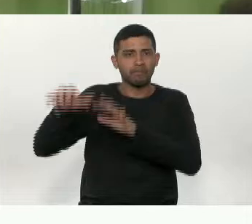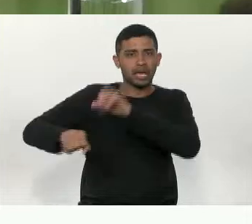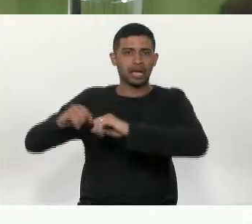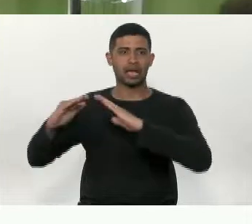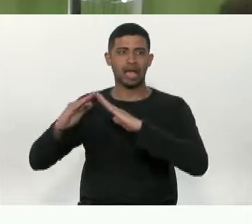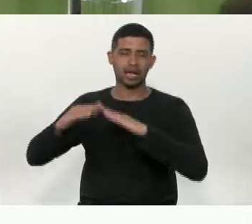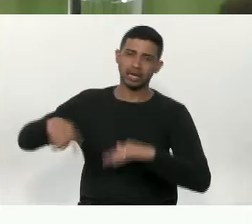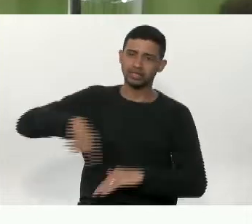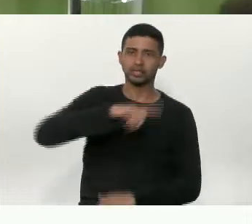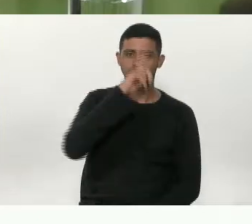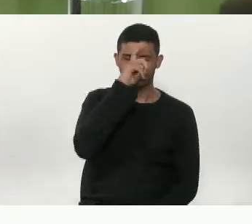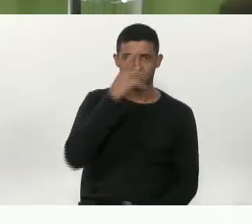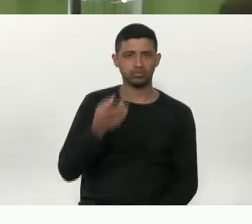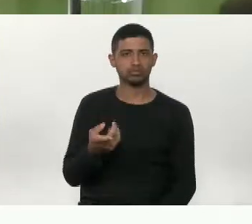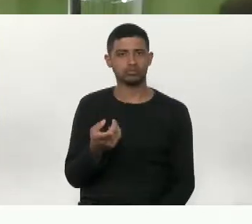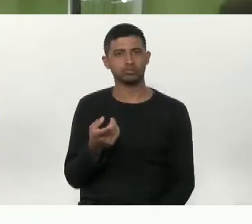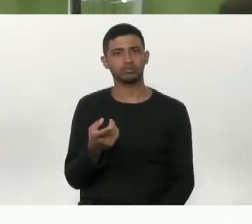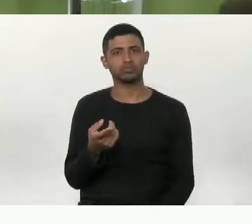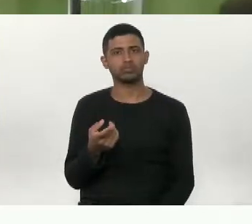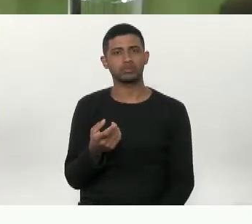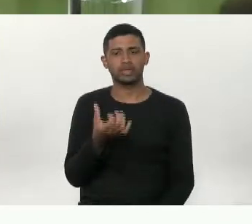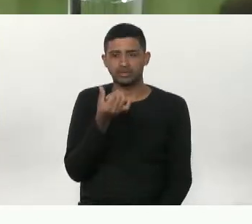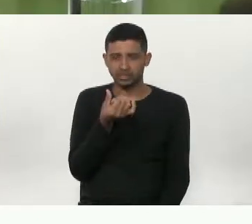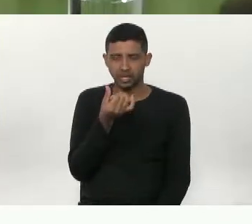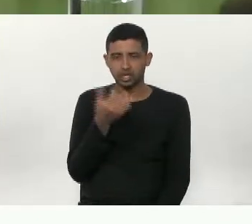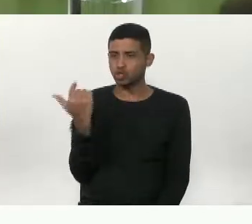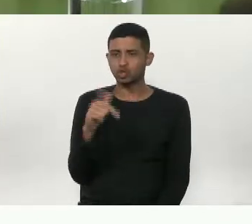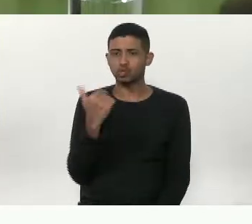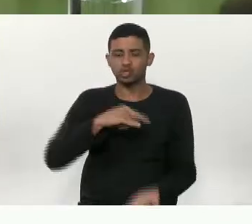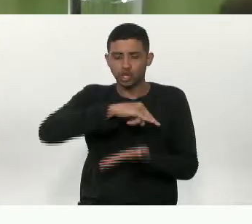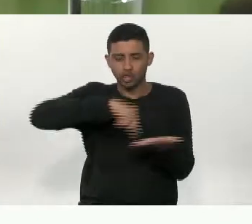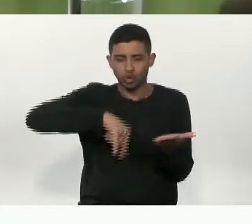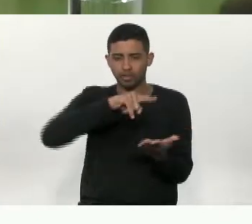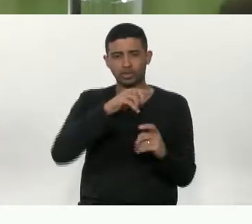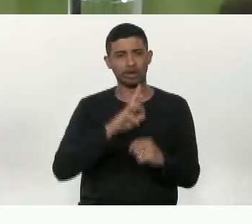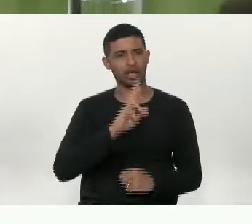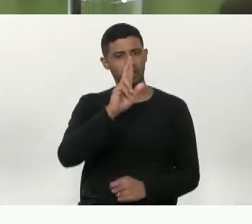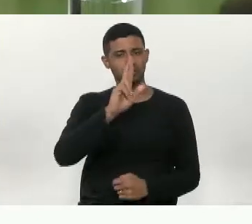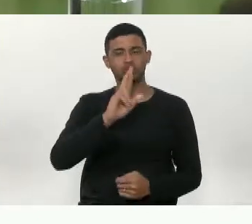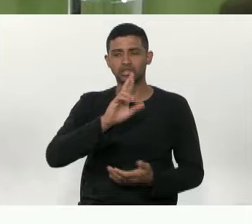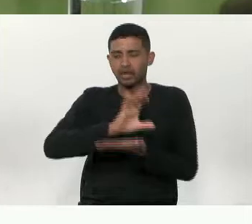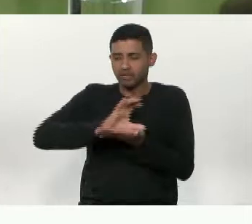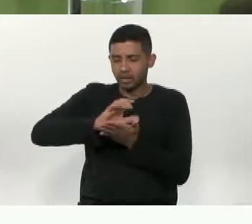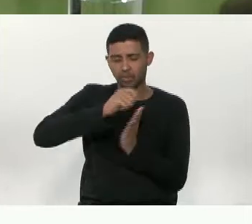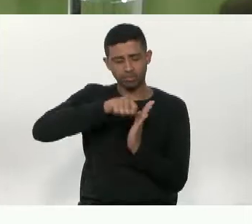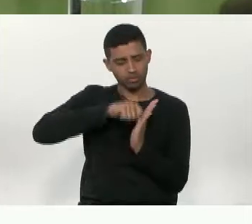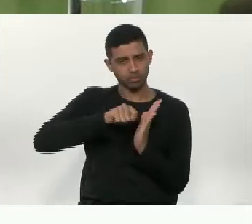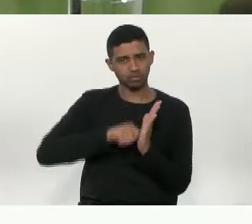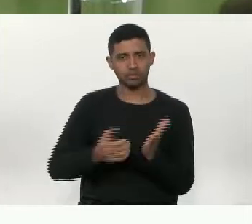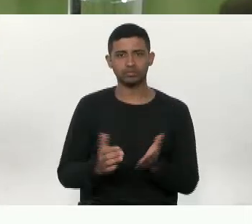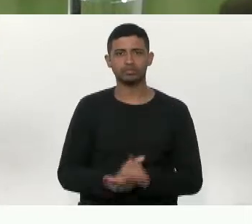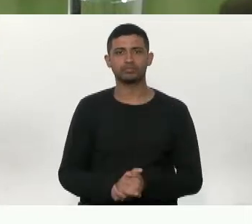casa. Não havia registro do responsável técnico junto ao CREMERGE e não havia